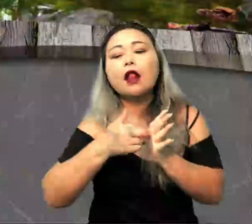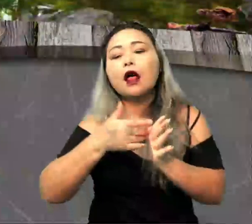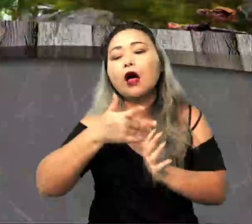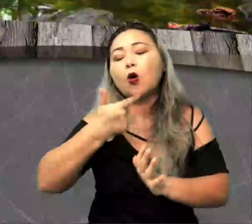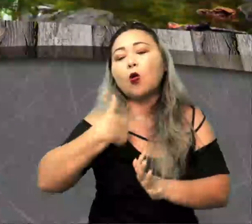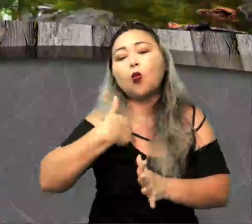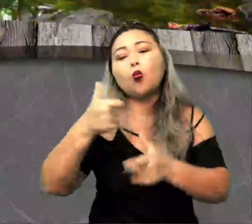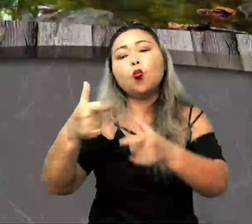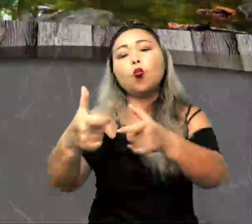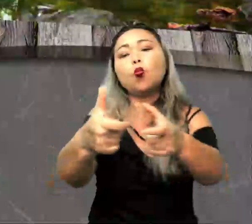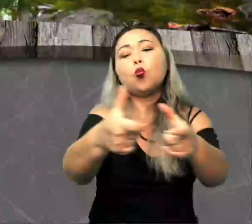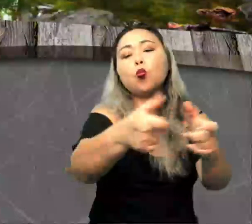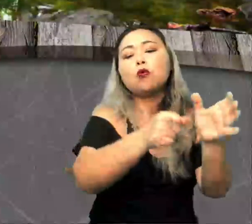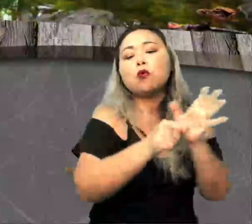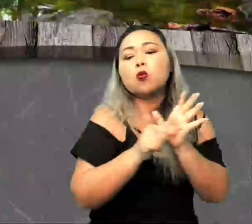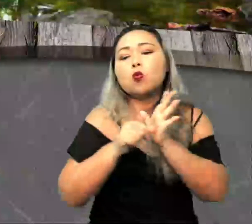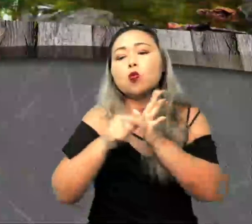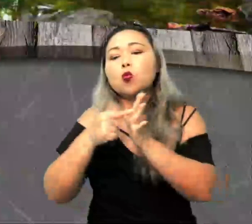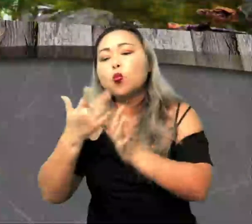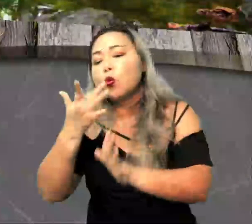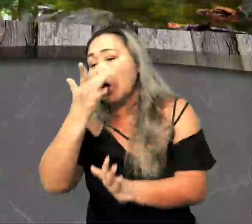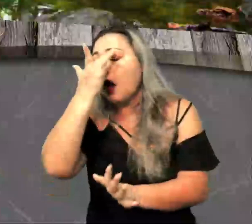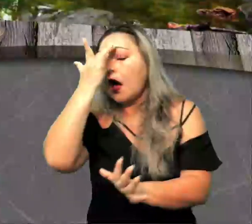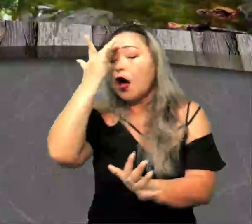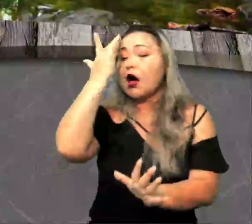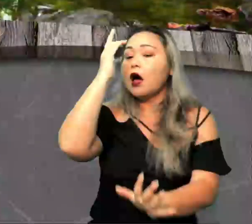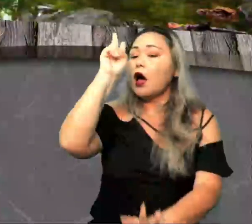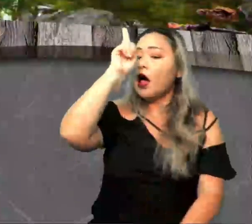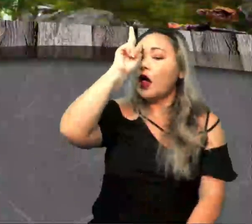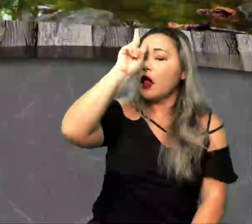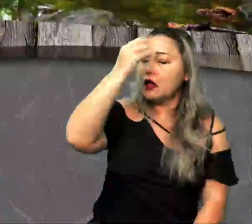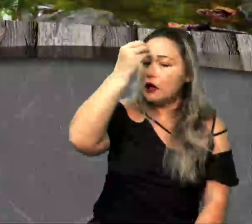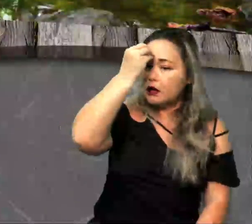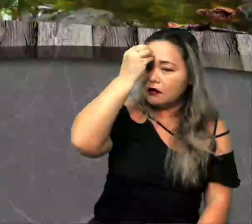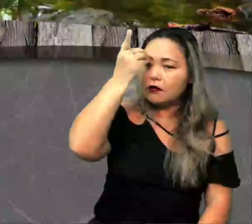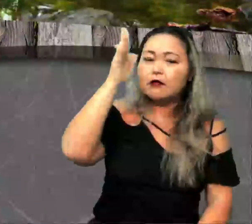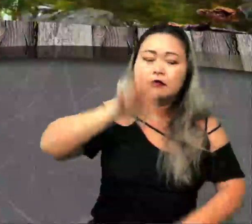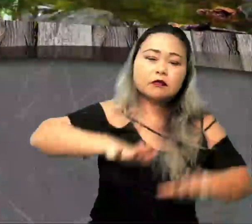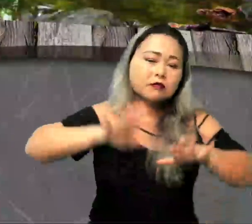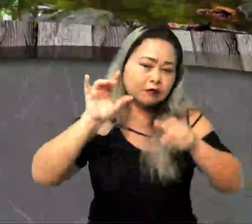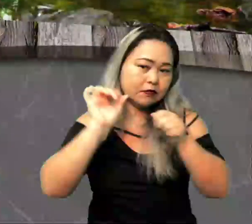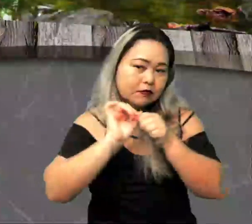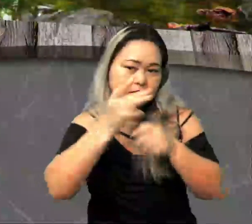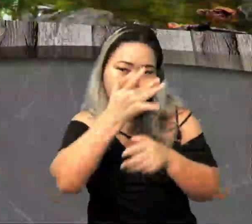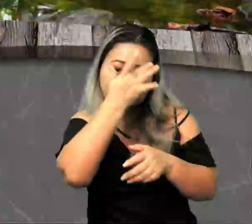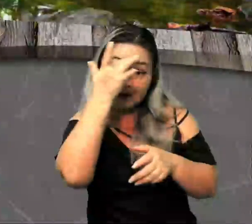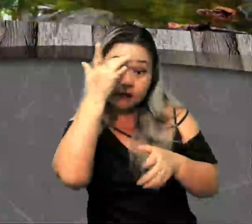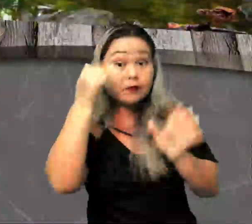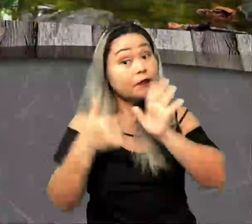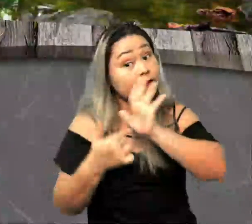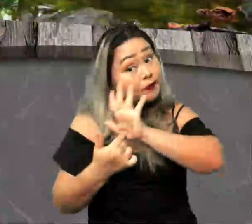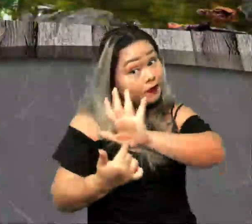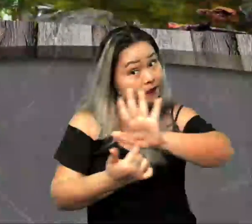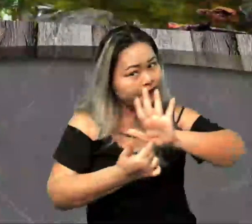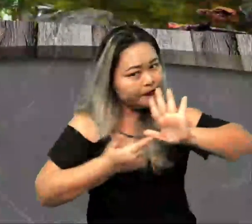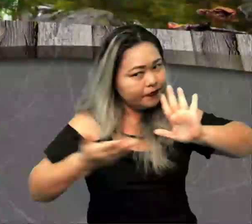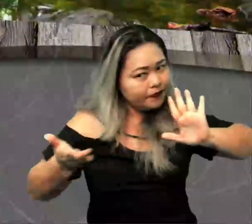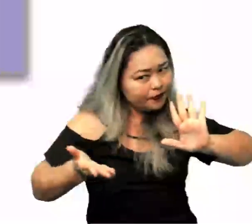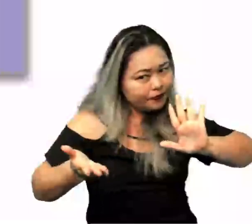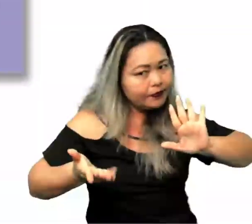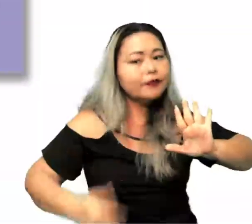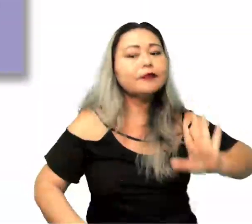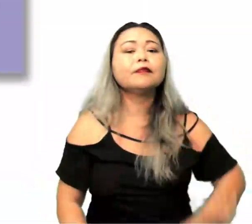em vários lugares e por várias pessoas, como a gente vai fazer com algumas dessas pessoas que a gente vai trazer para a aula de hoje. Vamos